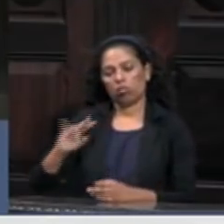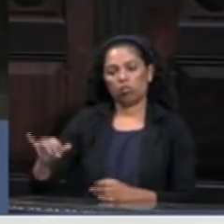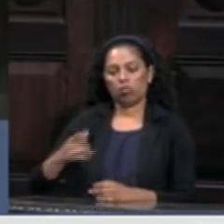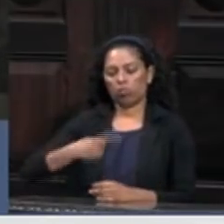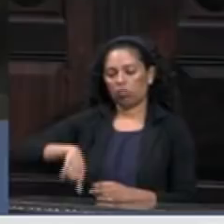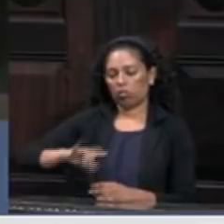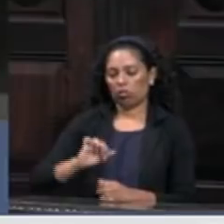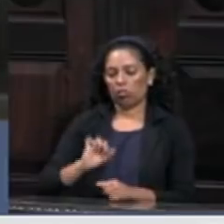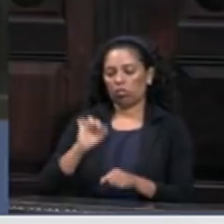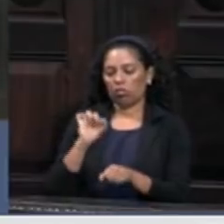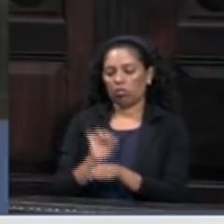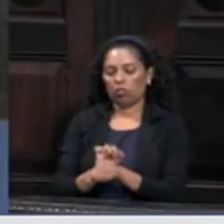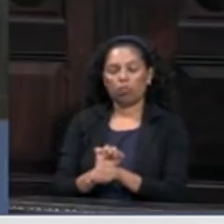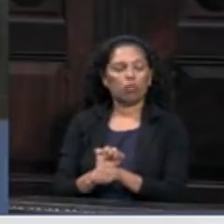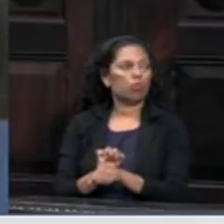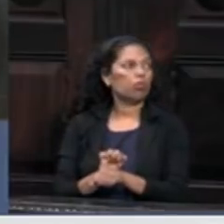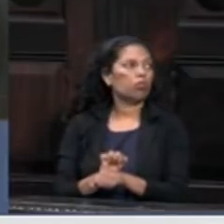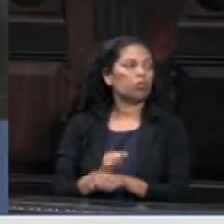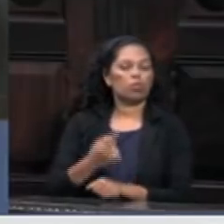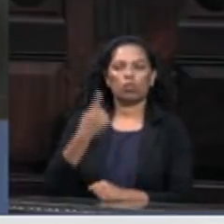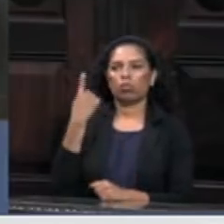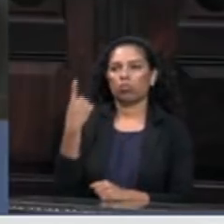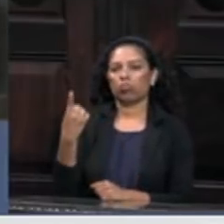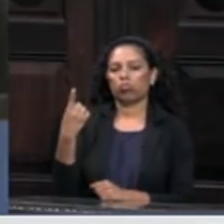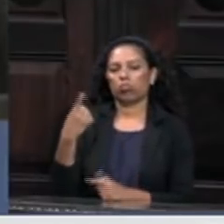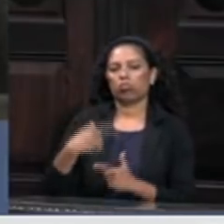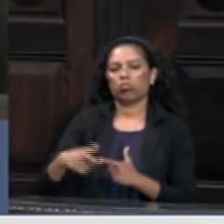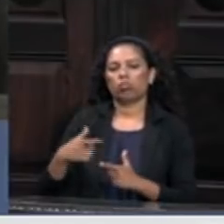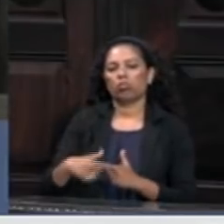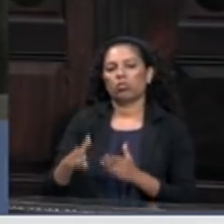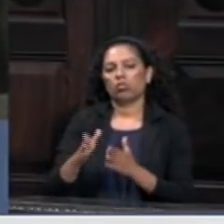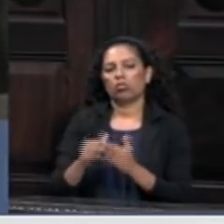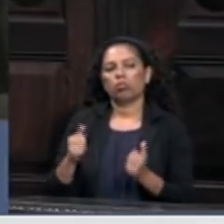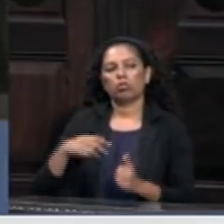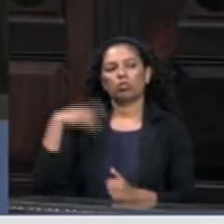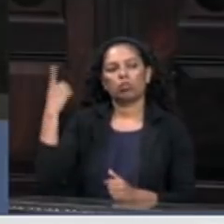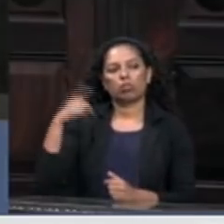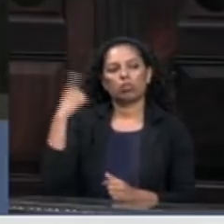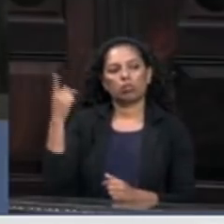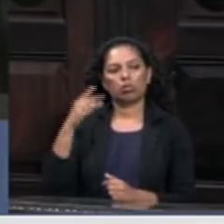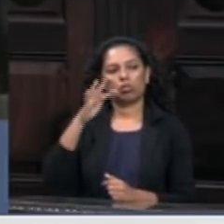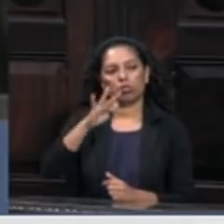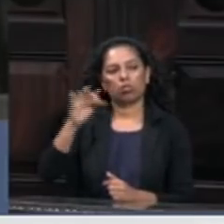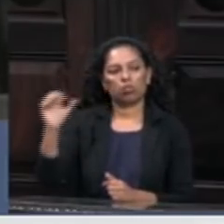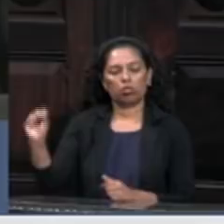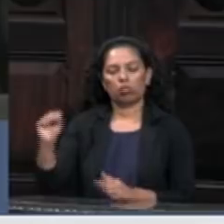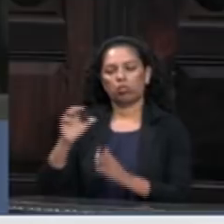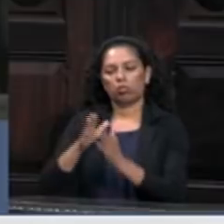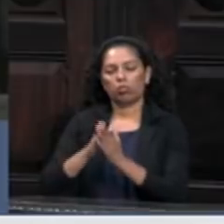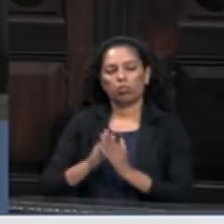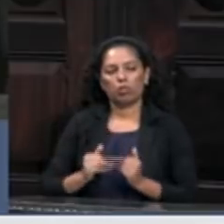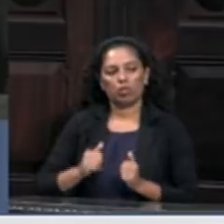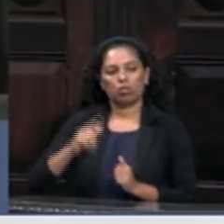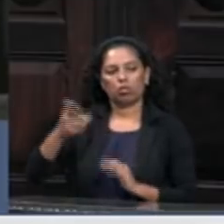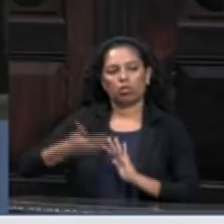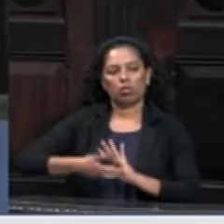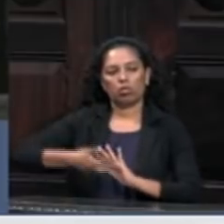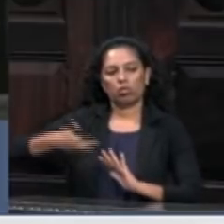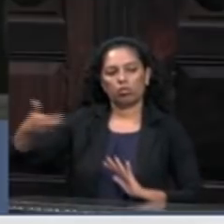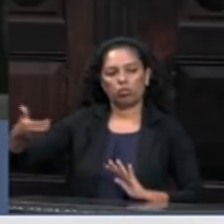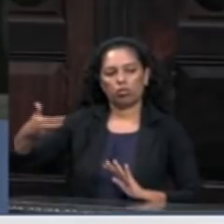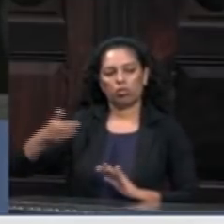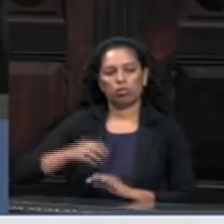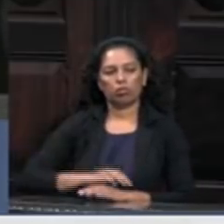com uma pendência. Então, por isso que eu peço ao deputado Flávio Serafini, faça um apelo para que ele possa retirar, porque se a